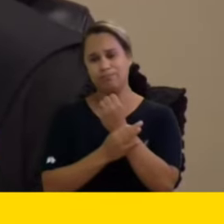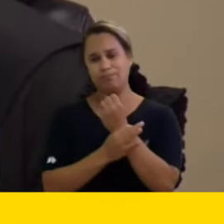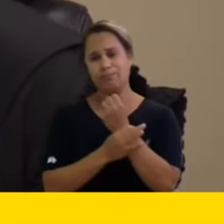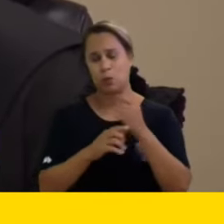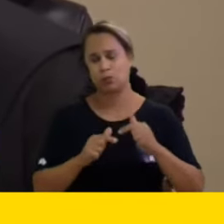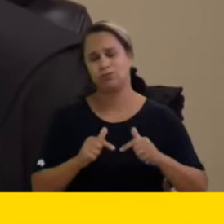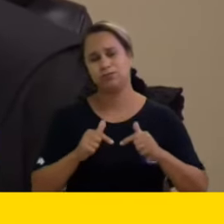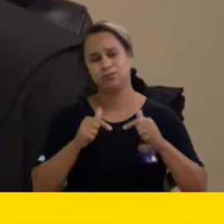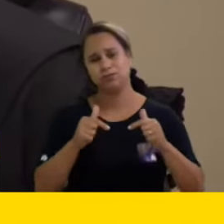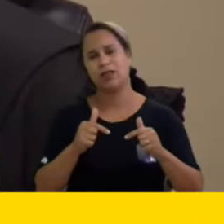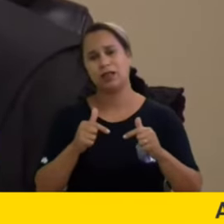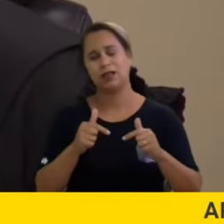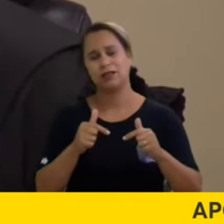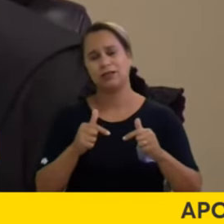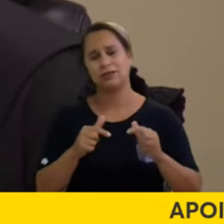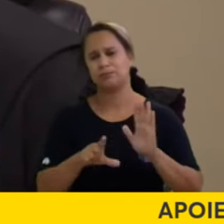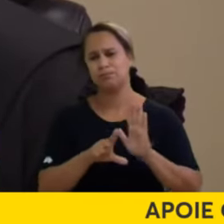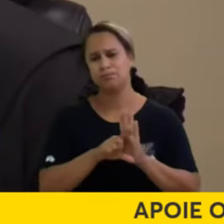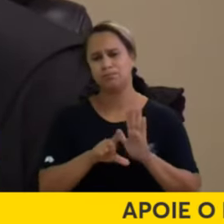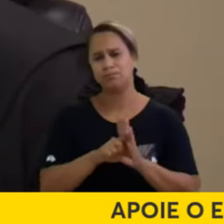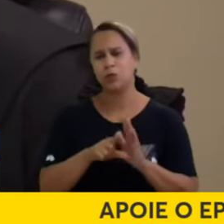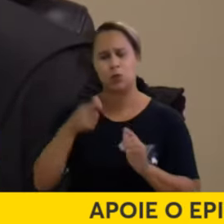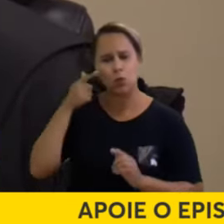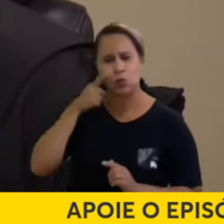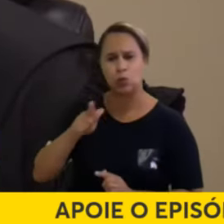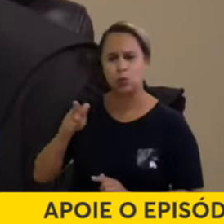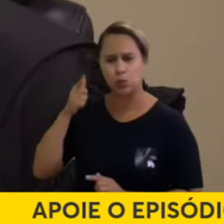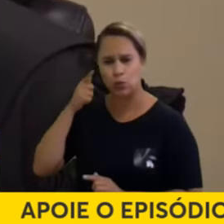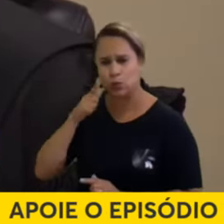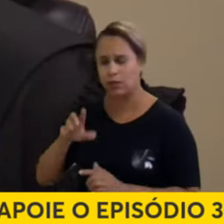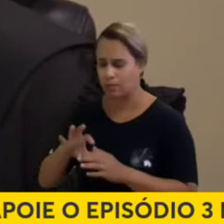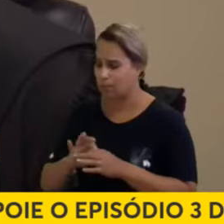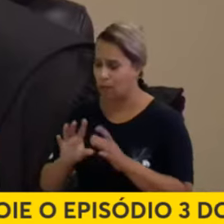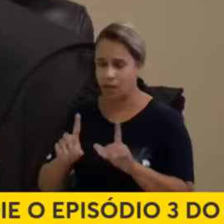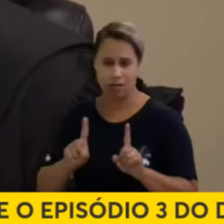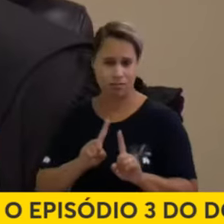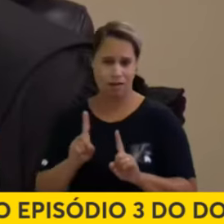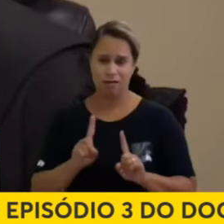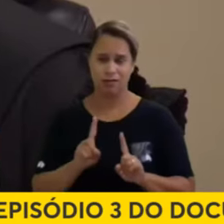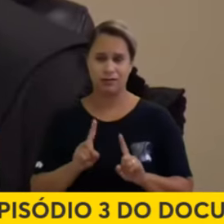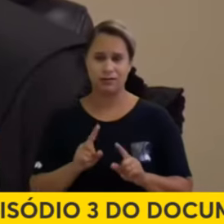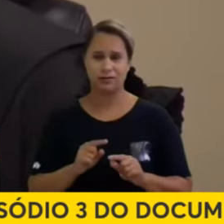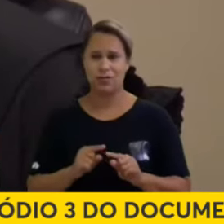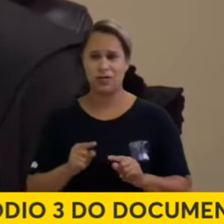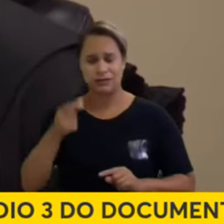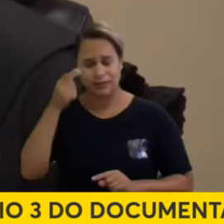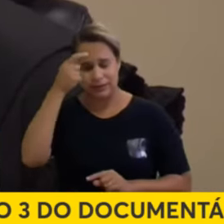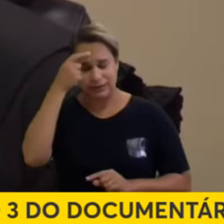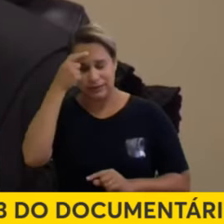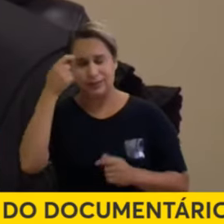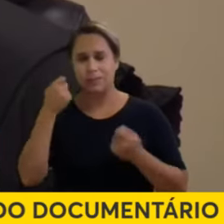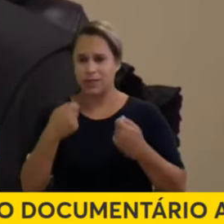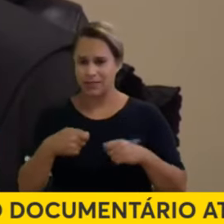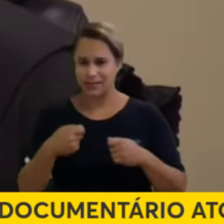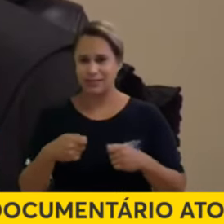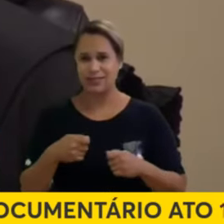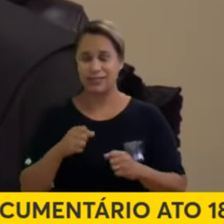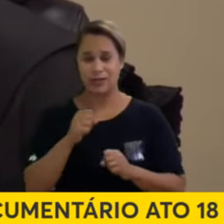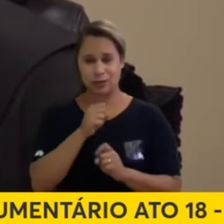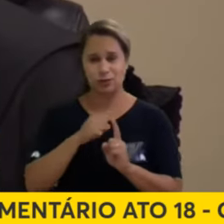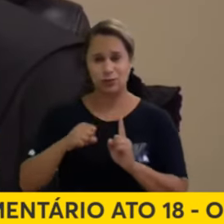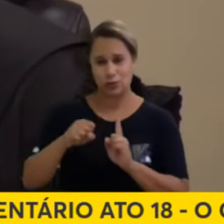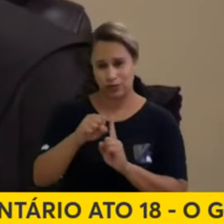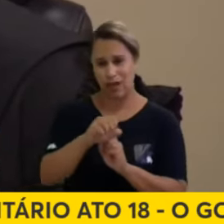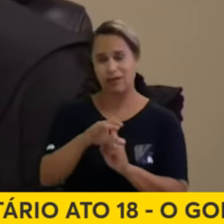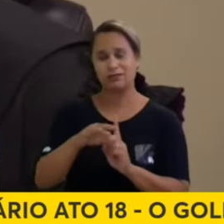legal conquistas da modernidade das quais não se pode abrir mão são afastadas inconsciente a sociedade de que a sint tesse Acorda que a